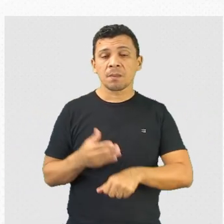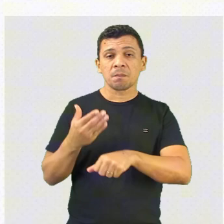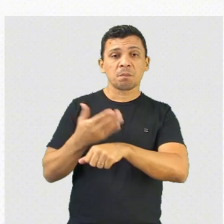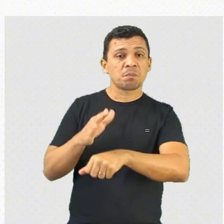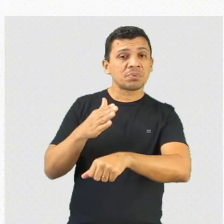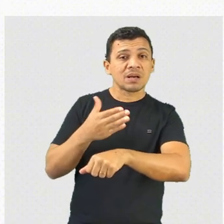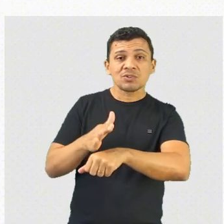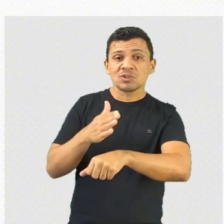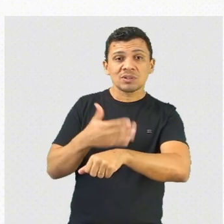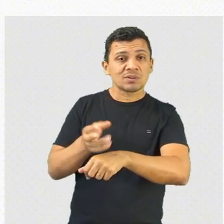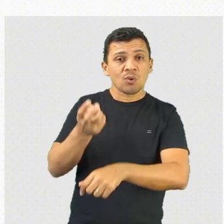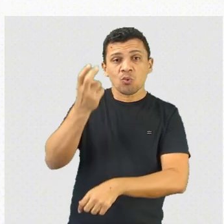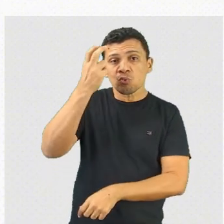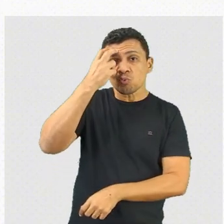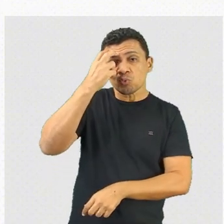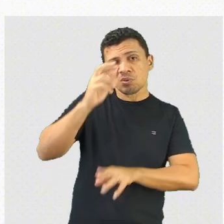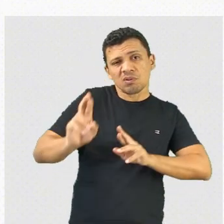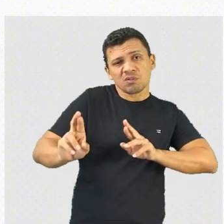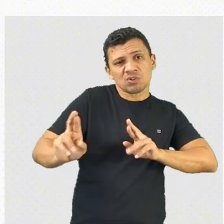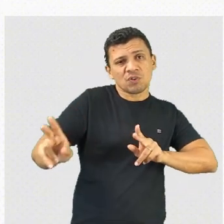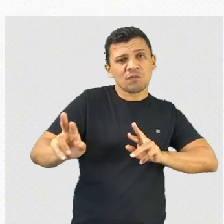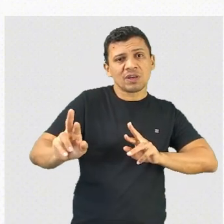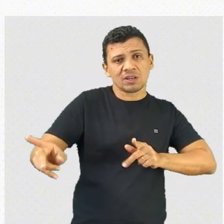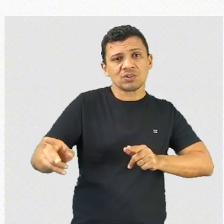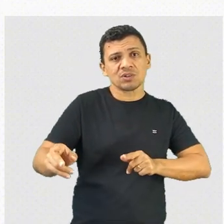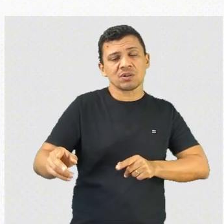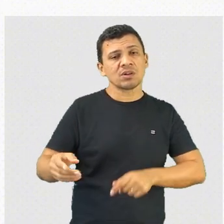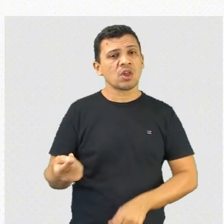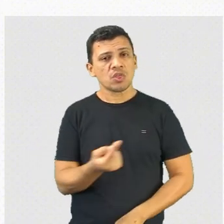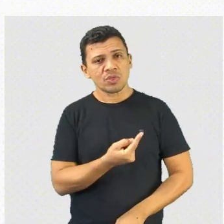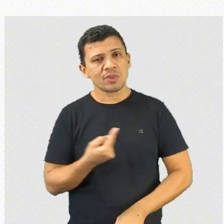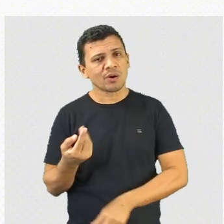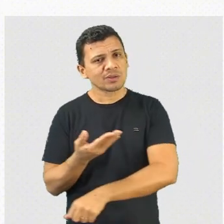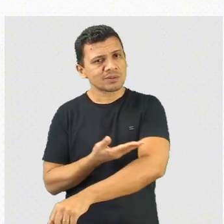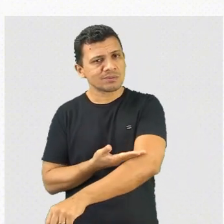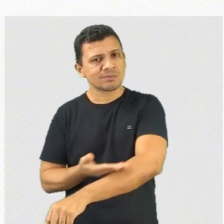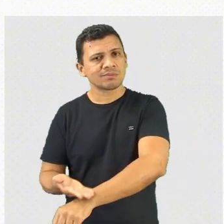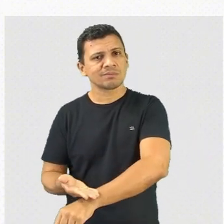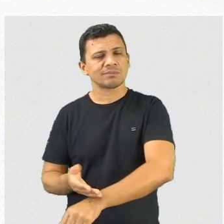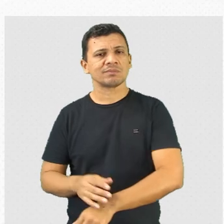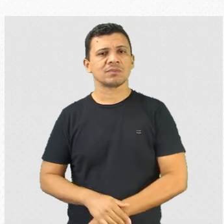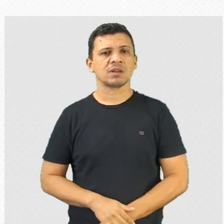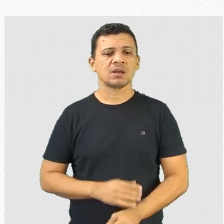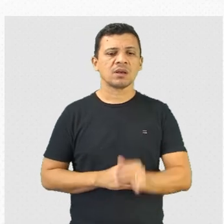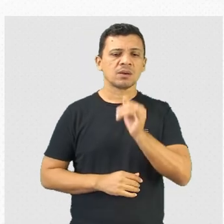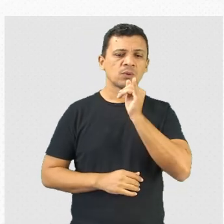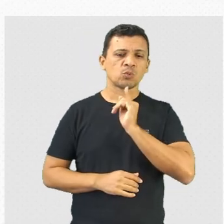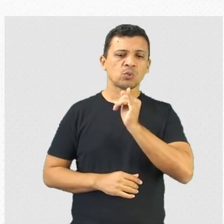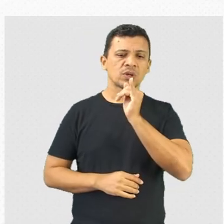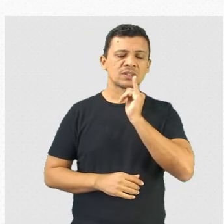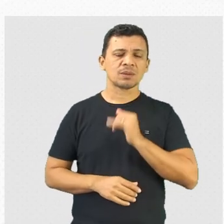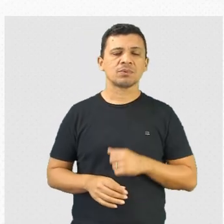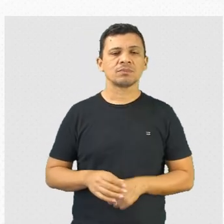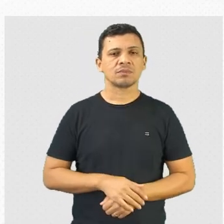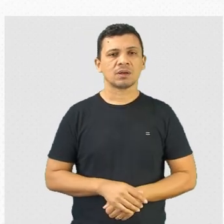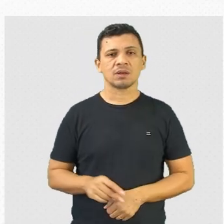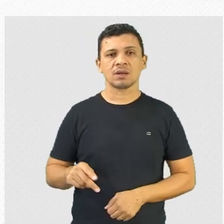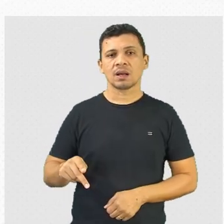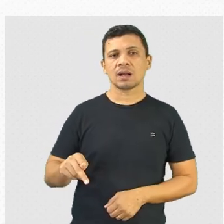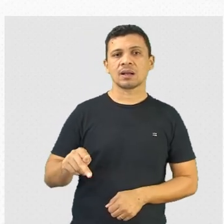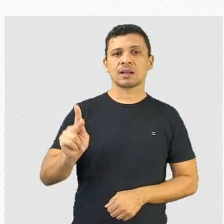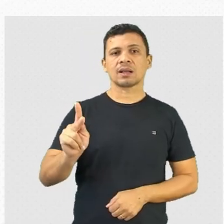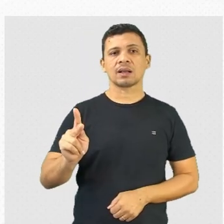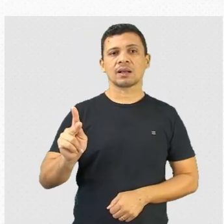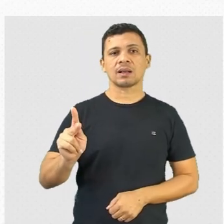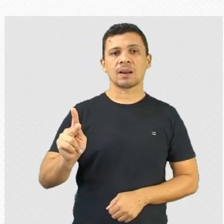práticas totalmente diferentes daquilo que nós estamos habituados. E aí um exemplo que eu trago para vocês é o uso aí do K-pop,